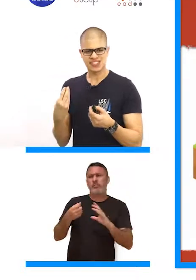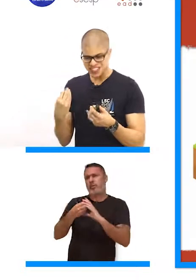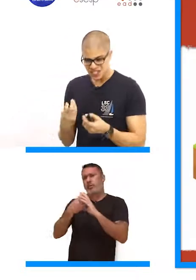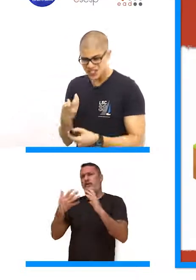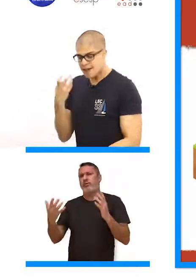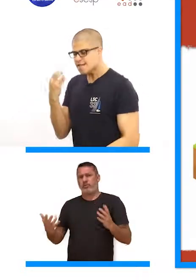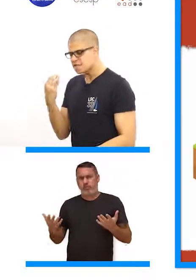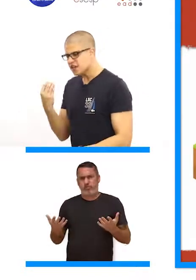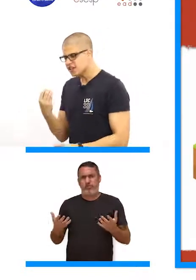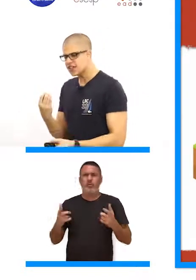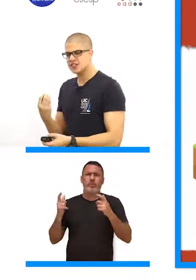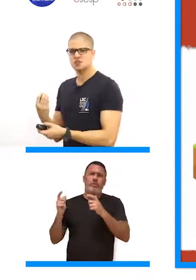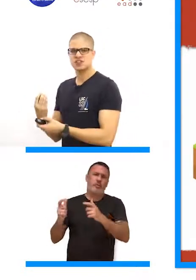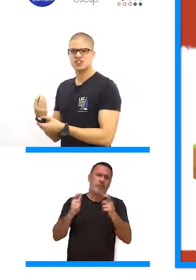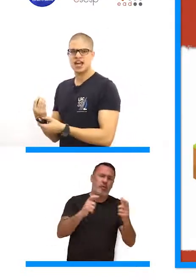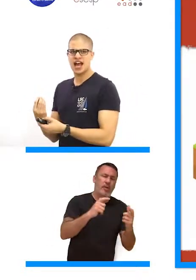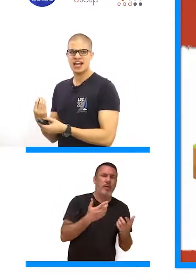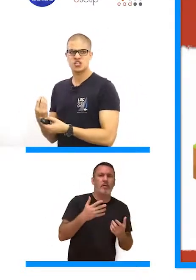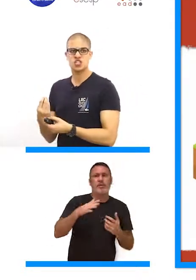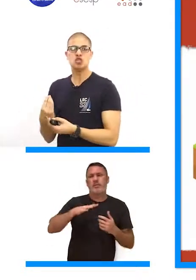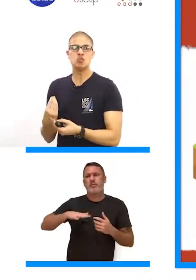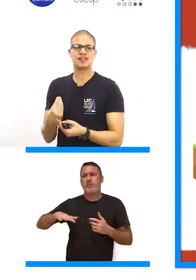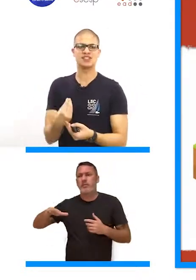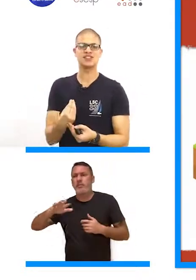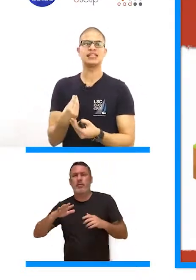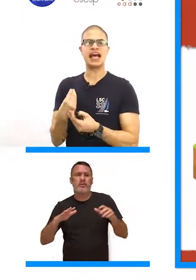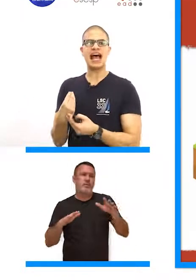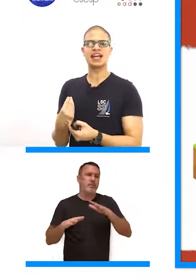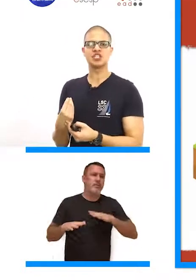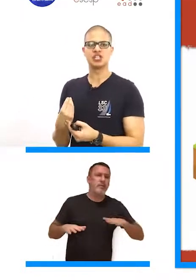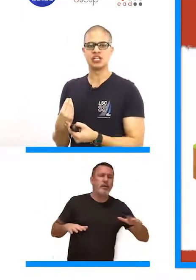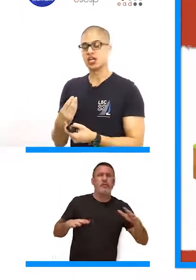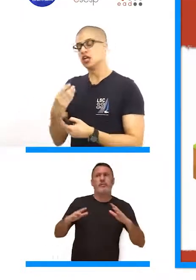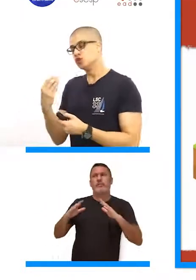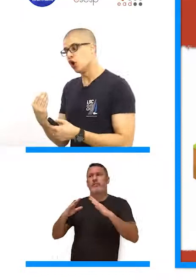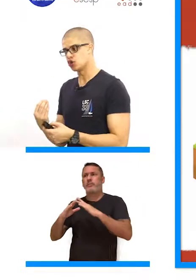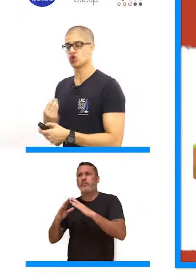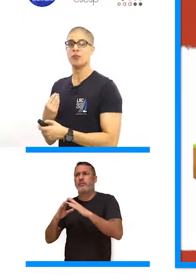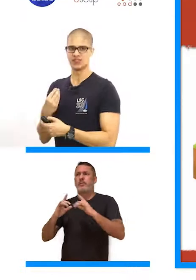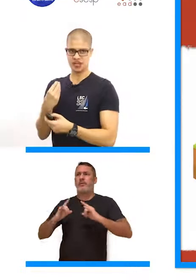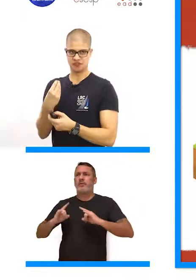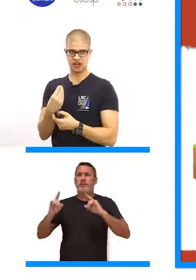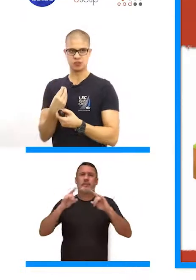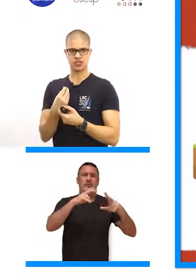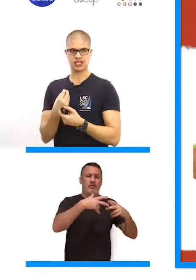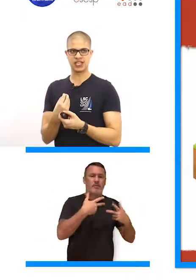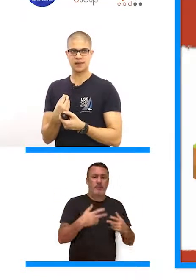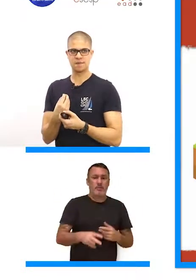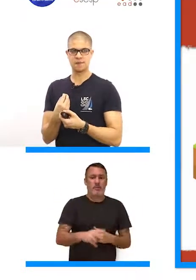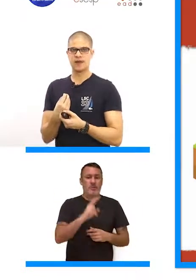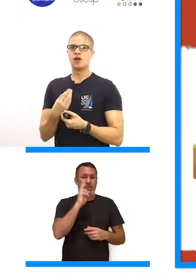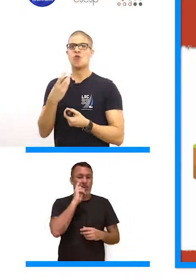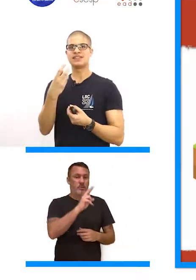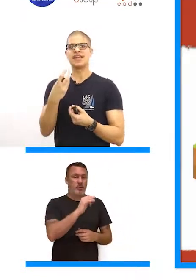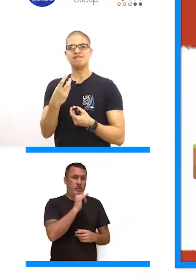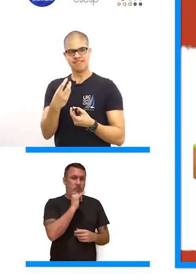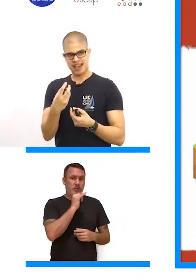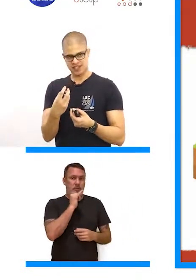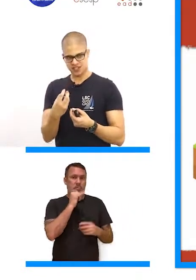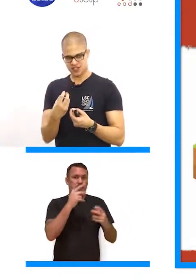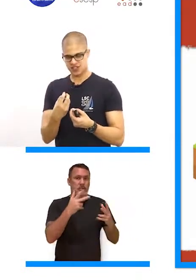características físicas espaciais de uma cidade, nós observamos aqui